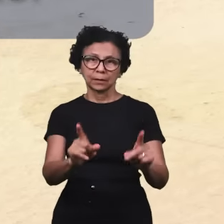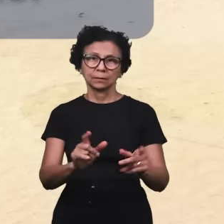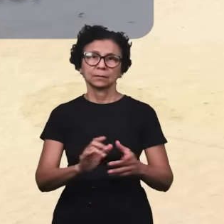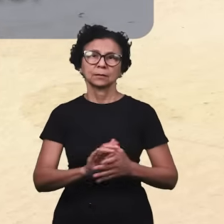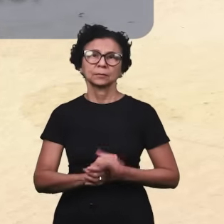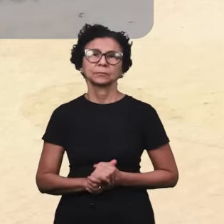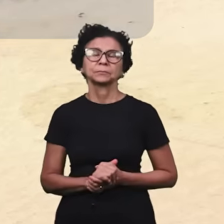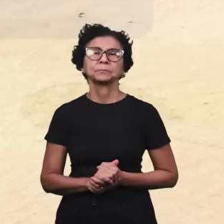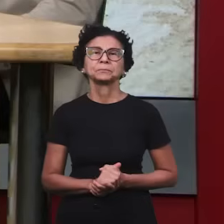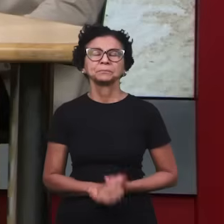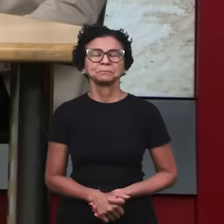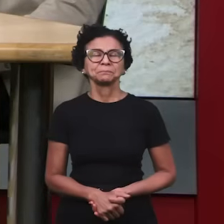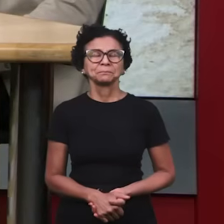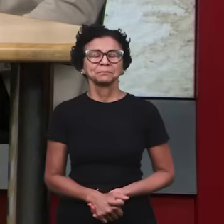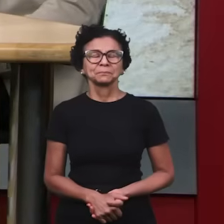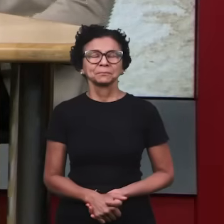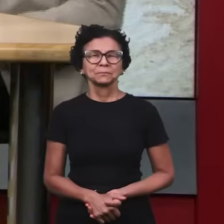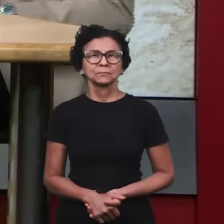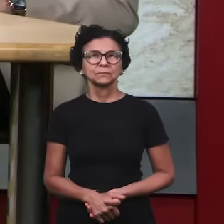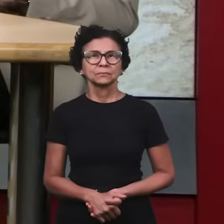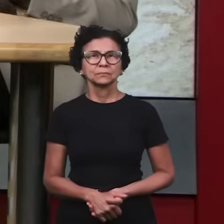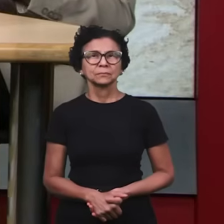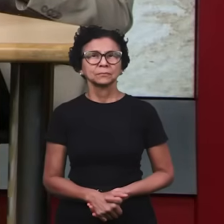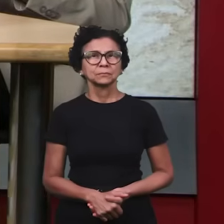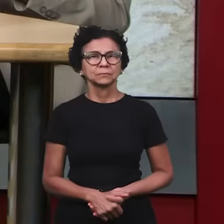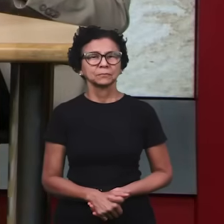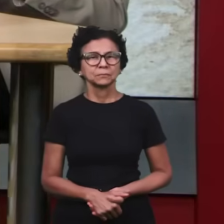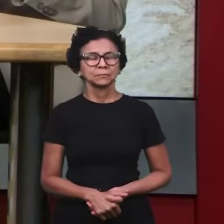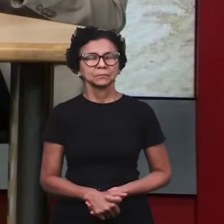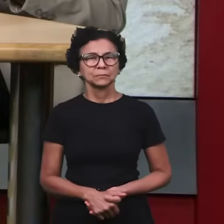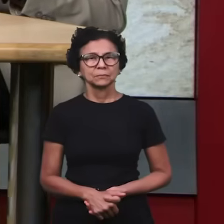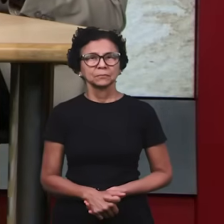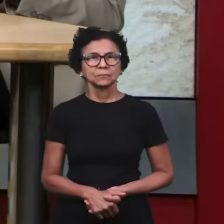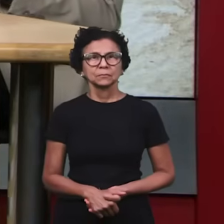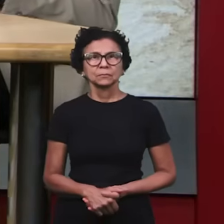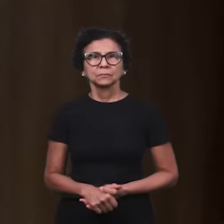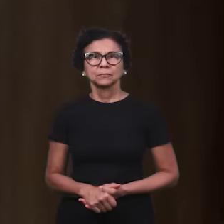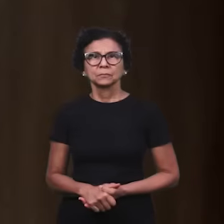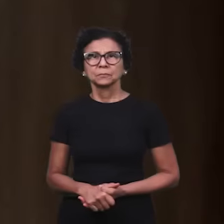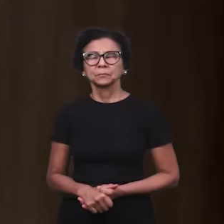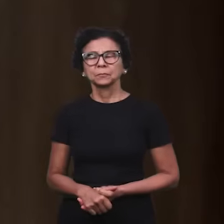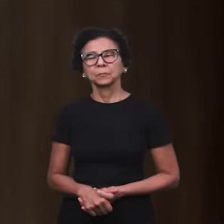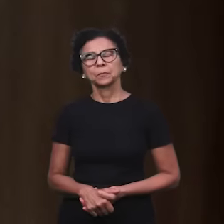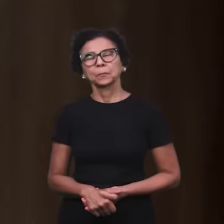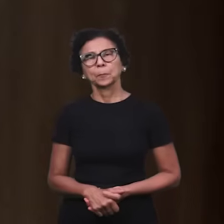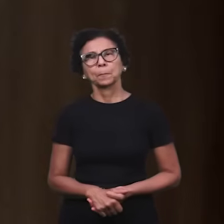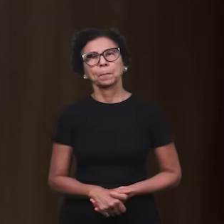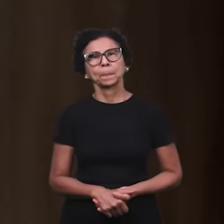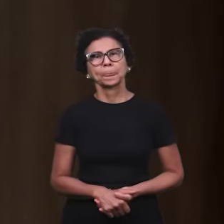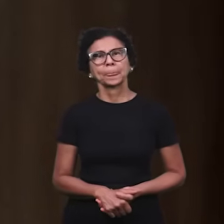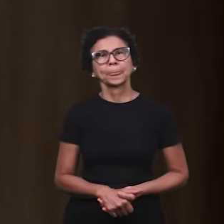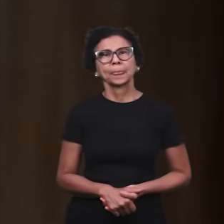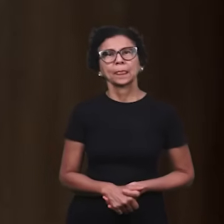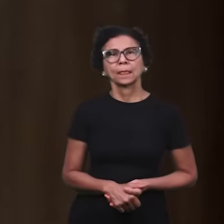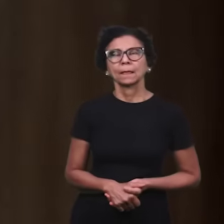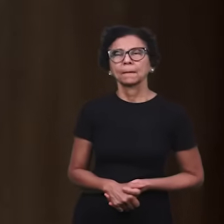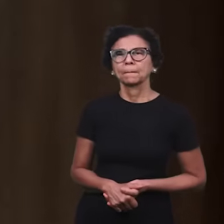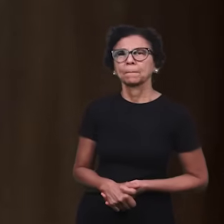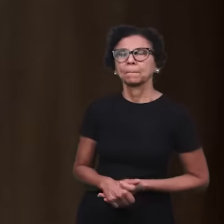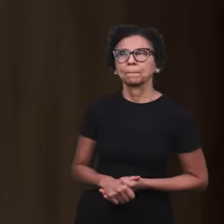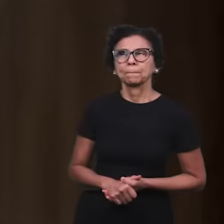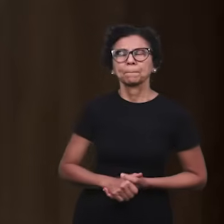resgate. Eu acho que a primeira explicação a ser dada é do que se trata o ano jubileu para os que são mais novos. O Senhor